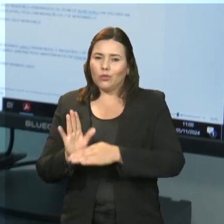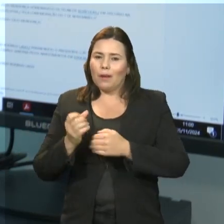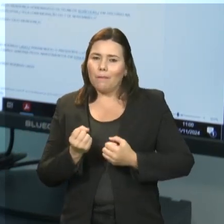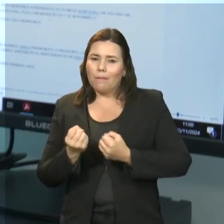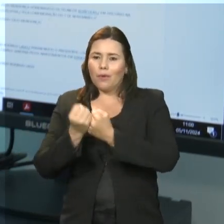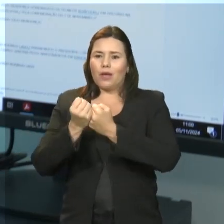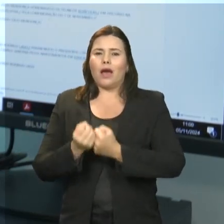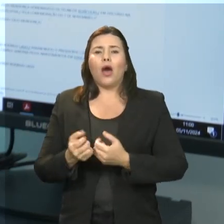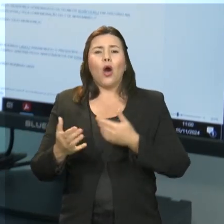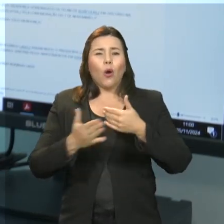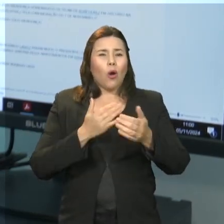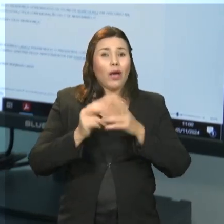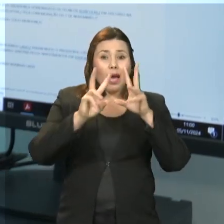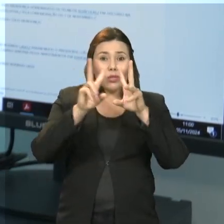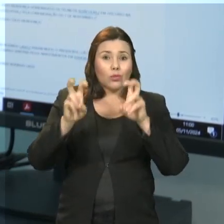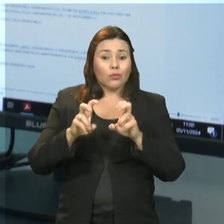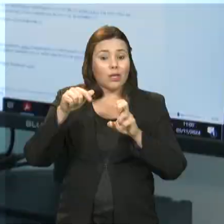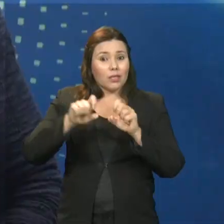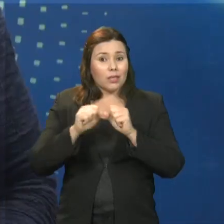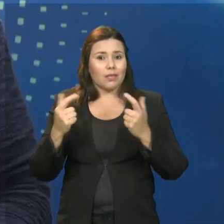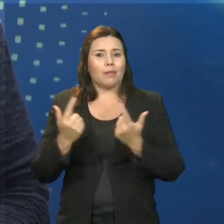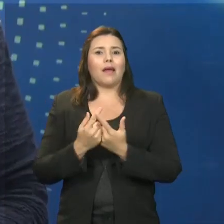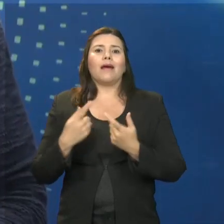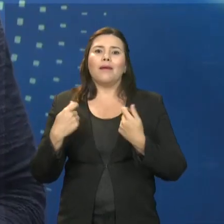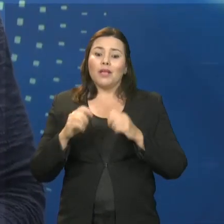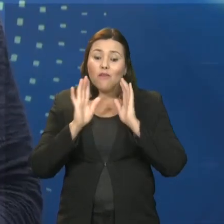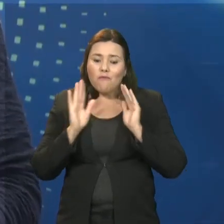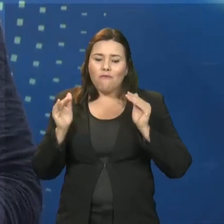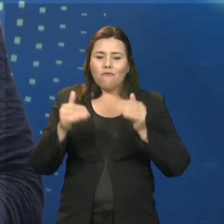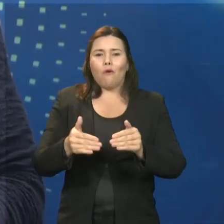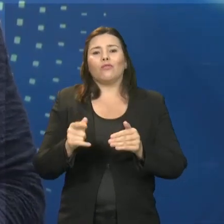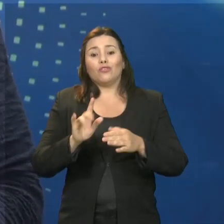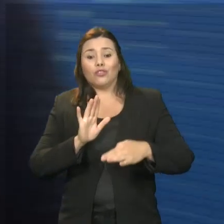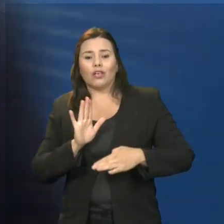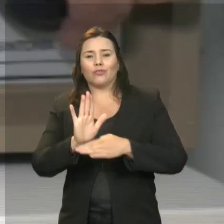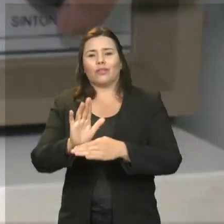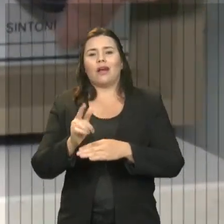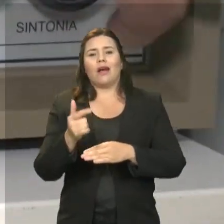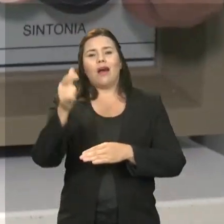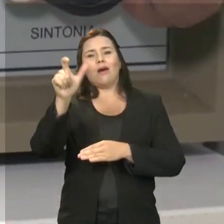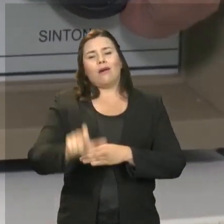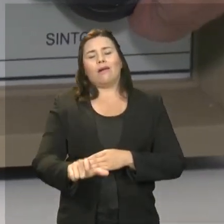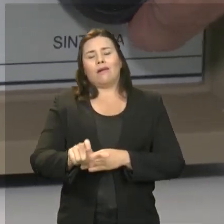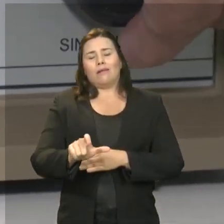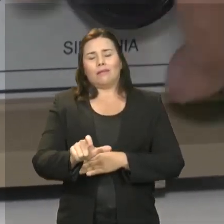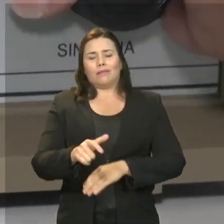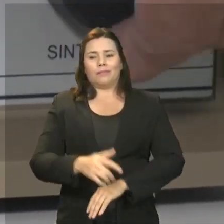aqui dentro da Casa Legislativa precisa ter esse olhar. Rádio pode ser ouvido assim.